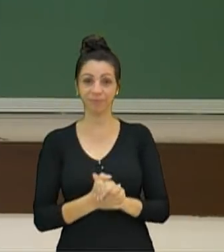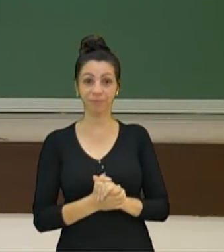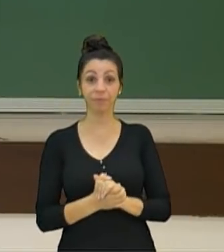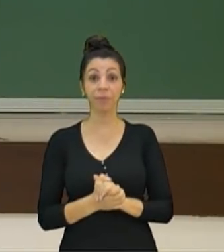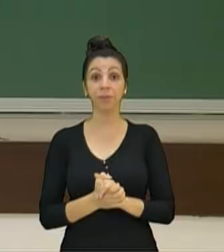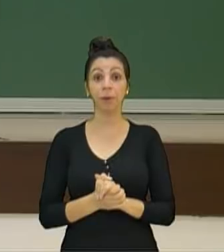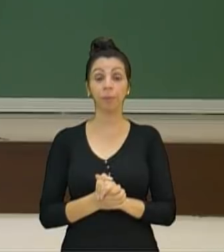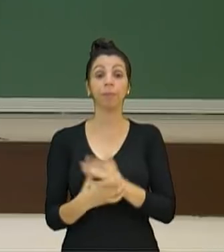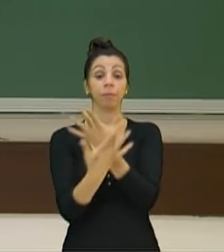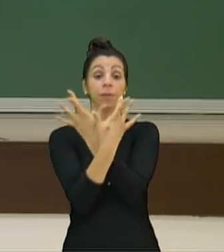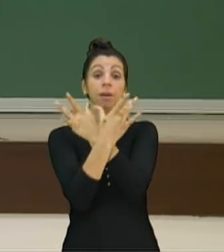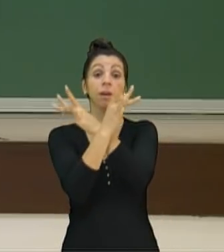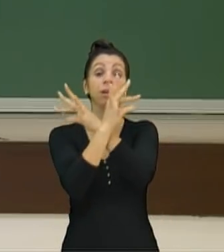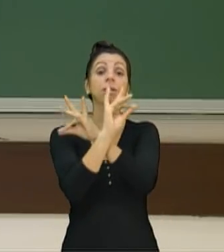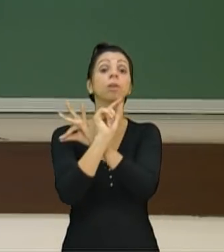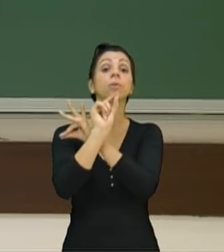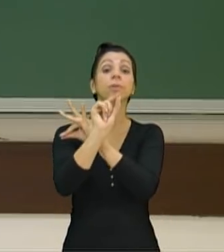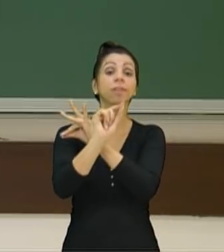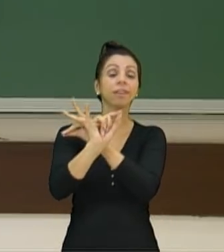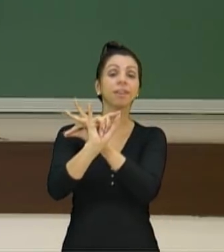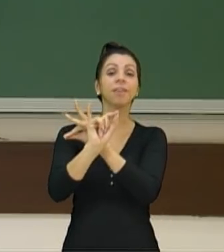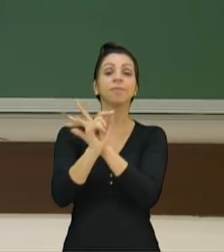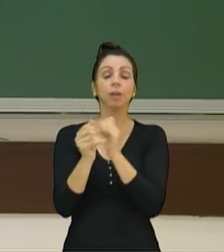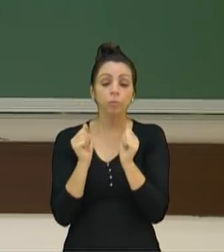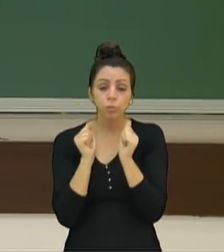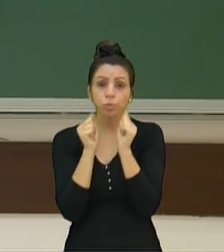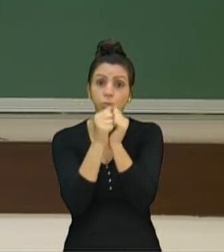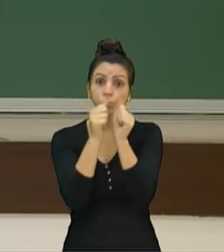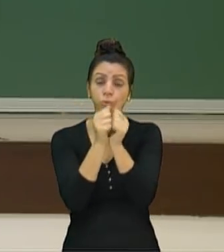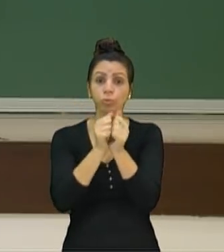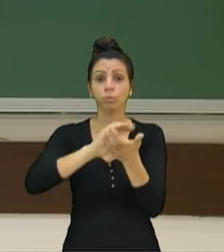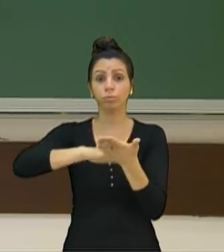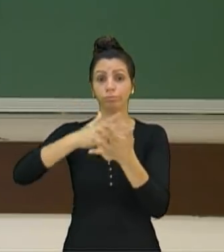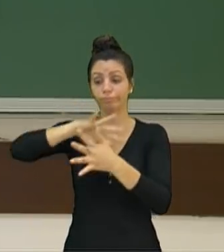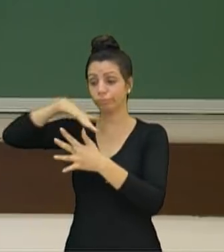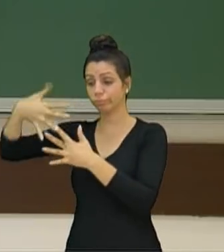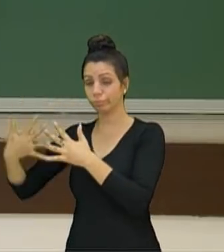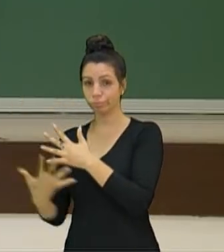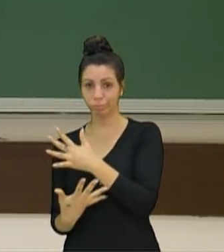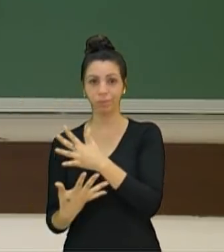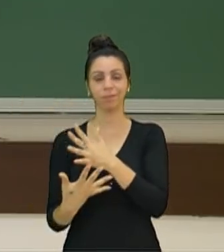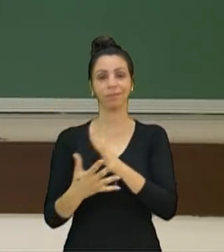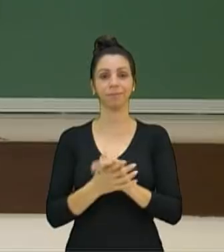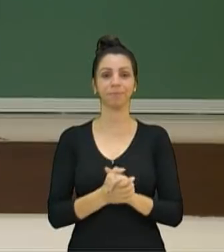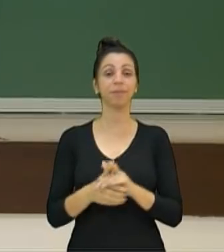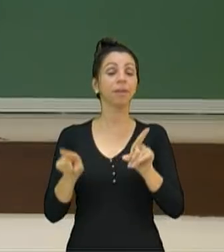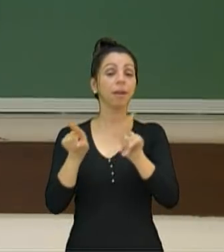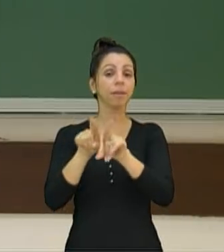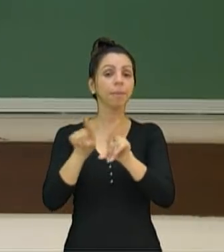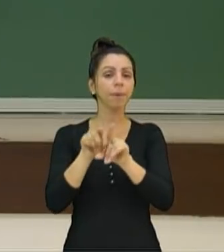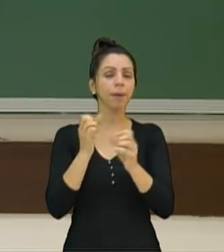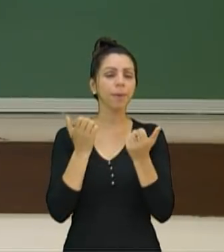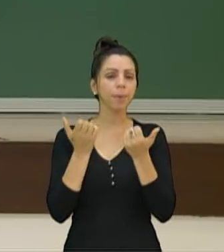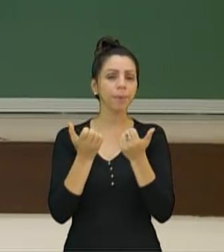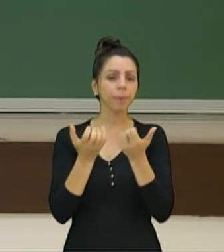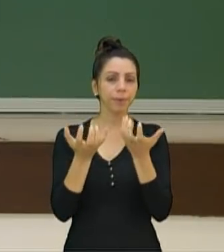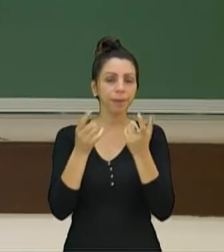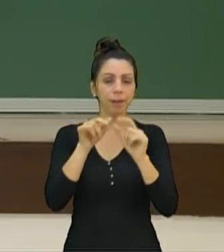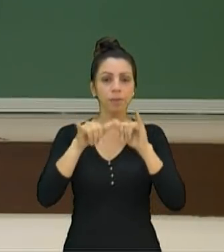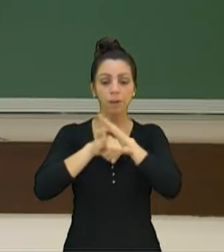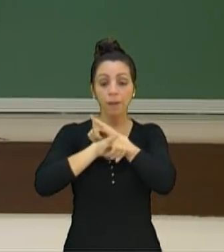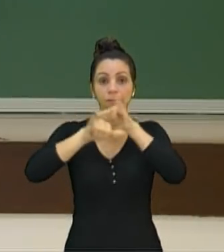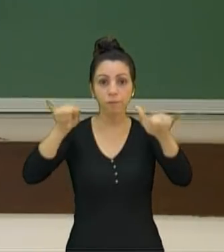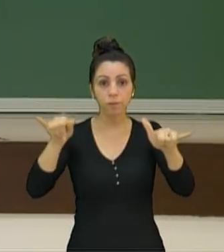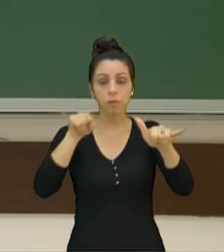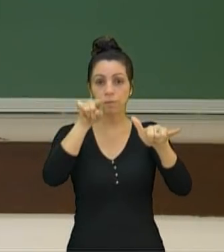A Elaine, ela vai nos ajudar interpretando a nossa aula em Libras. Também eu quero lembrar vocês, se você está assistindo